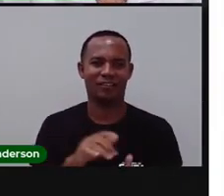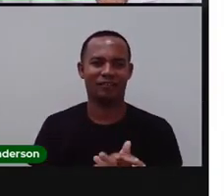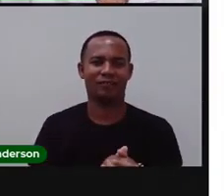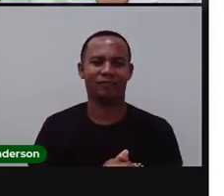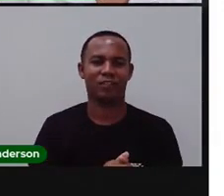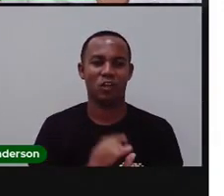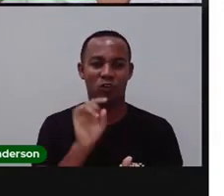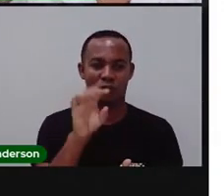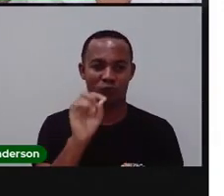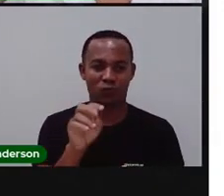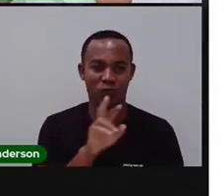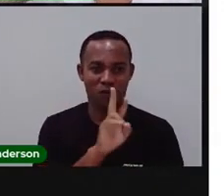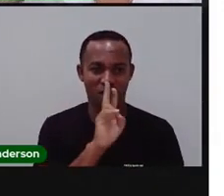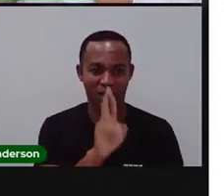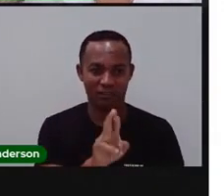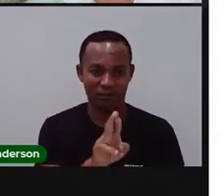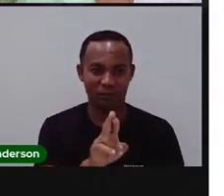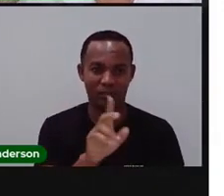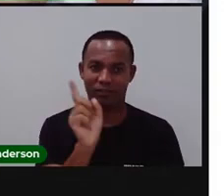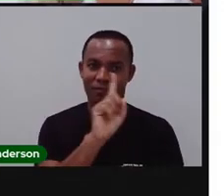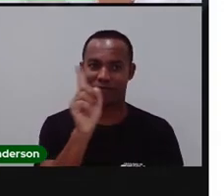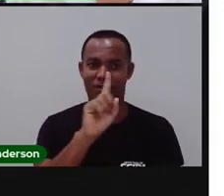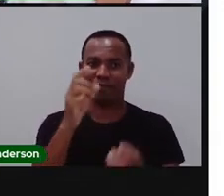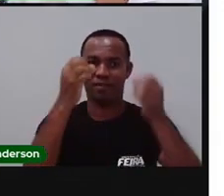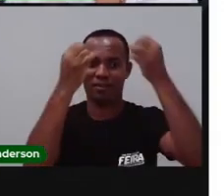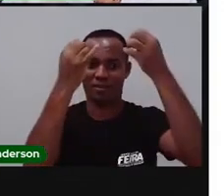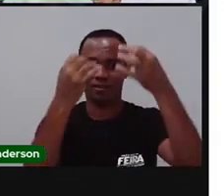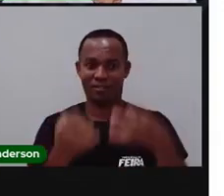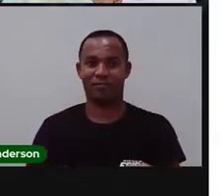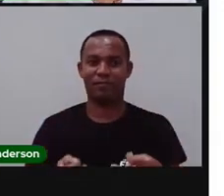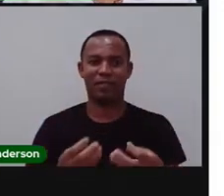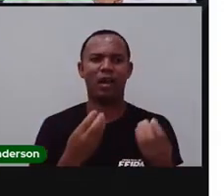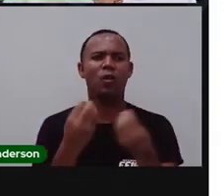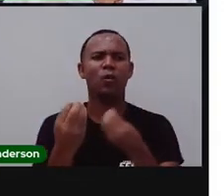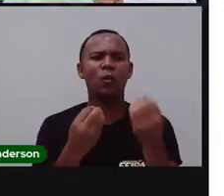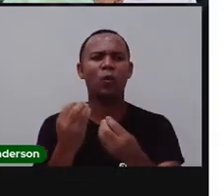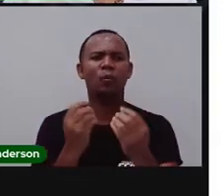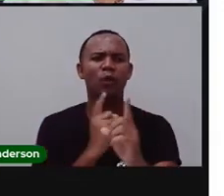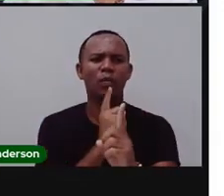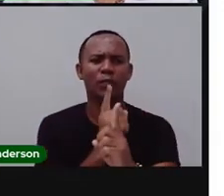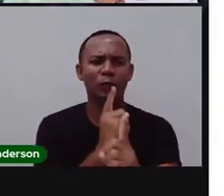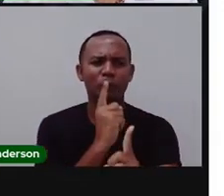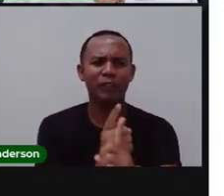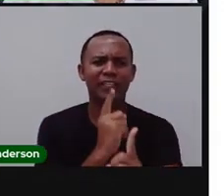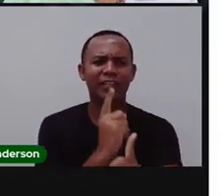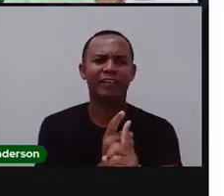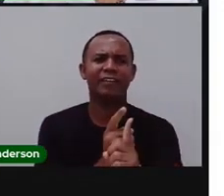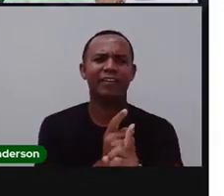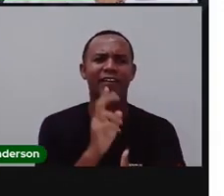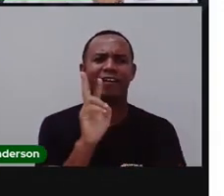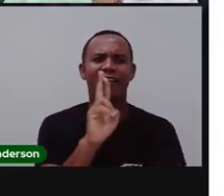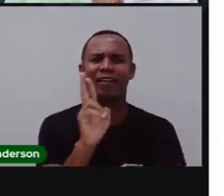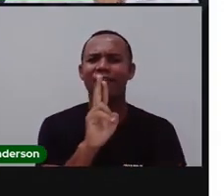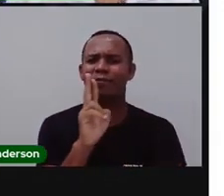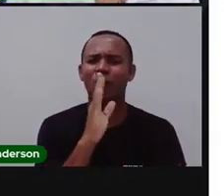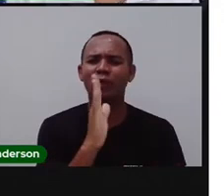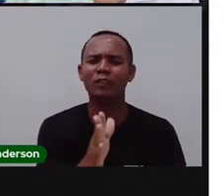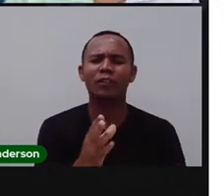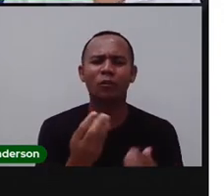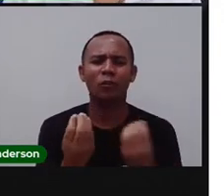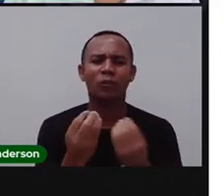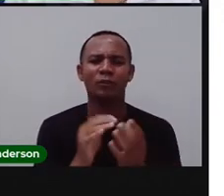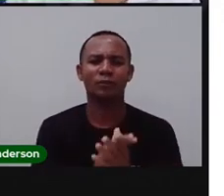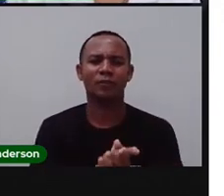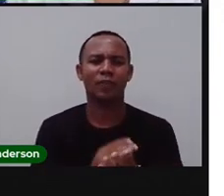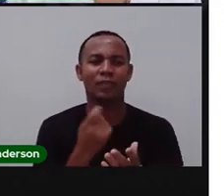só a resposta, eu quero explicando como achou a resposta. Certo? Que é para a Maria hoje está exigindo. Porque é